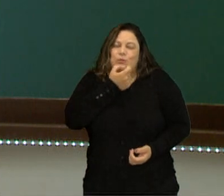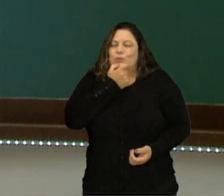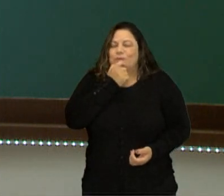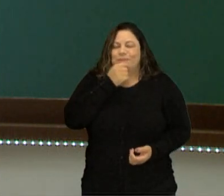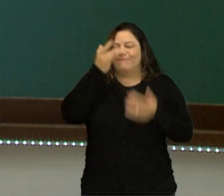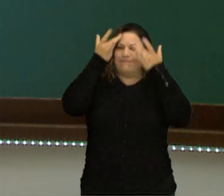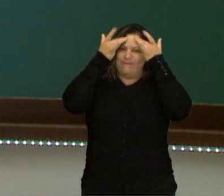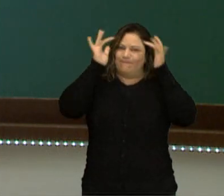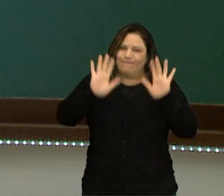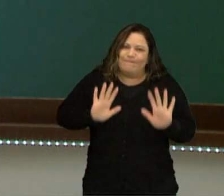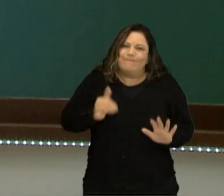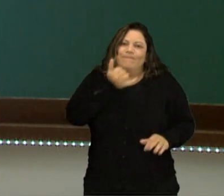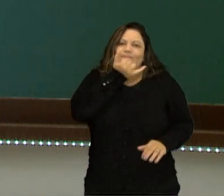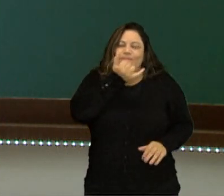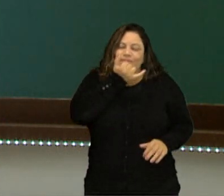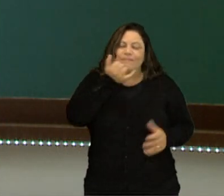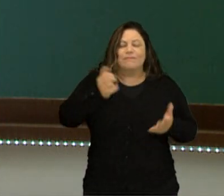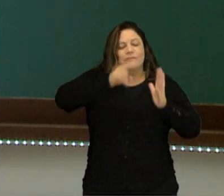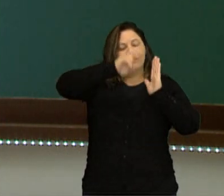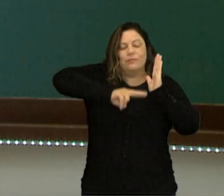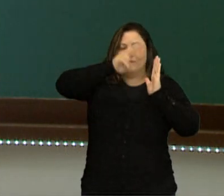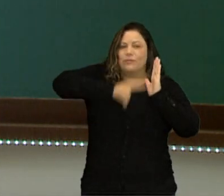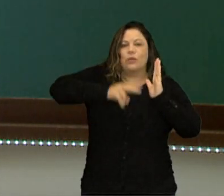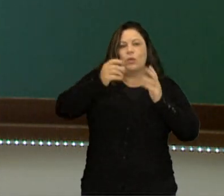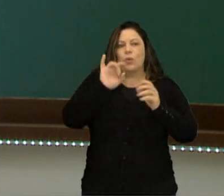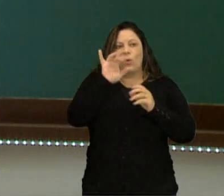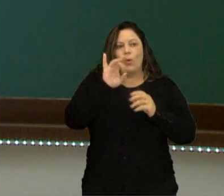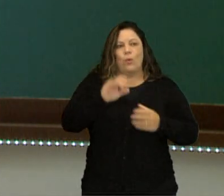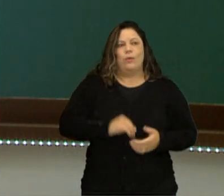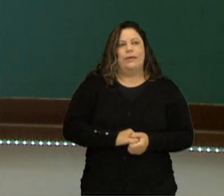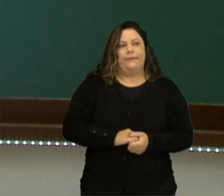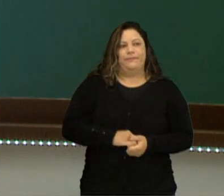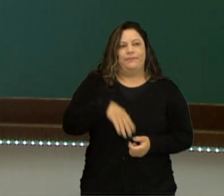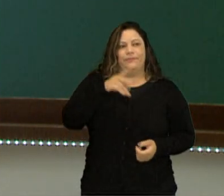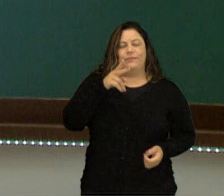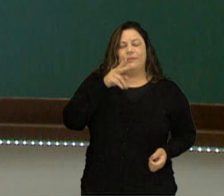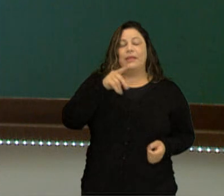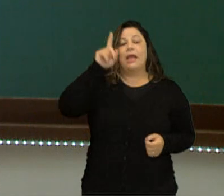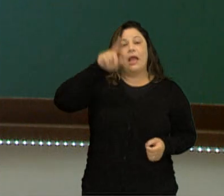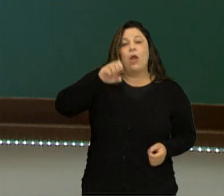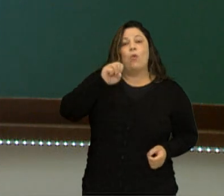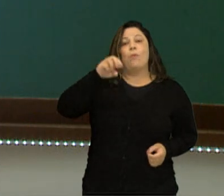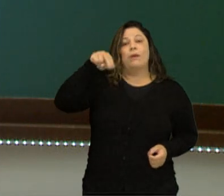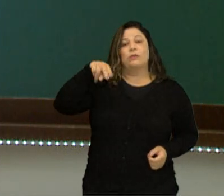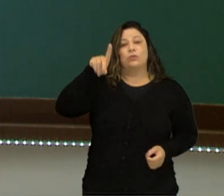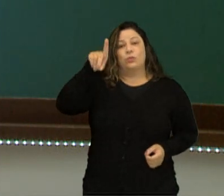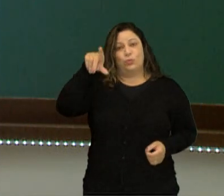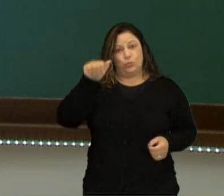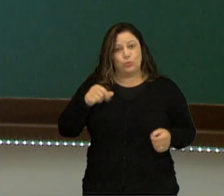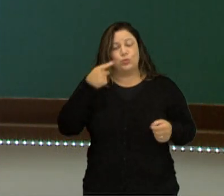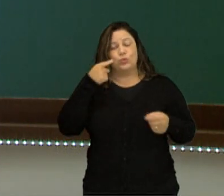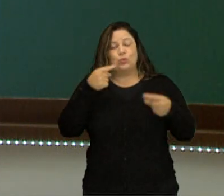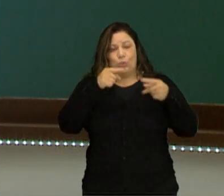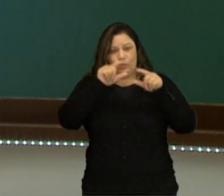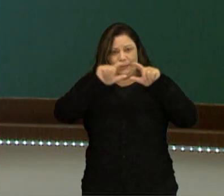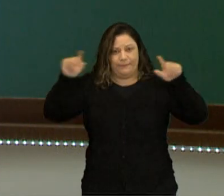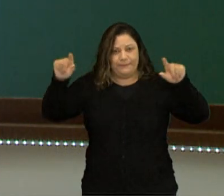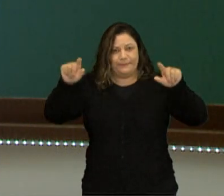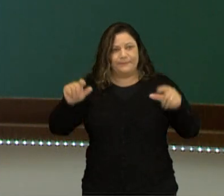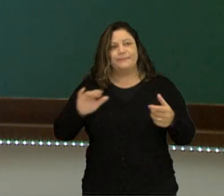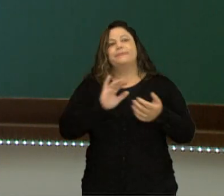péssimo. Então, eu vou ler como sendo uma sonda só, tá? Ele fala o seguinte nesse exercício. Uma